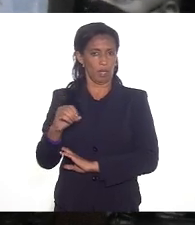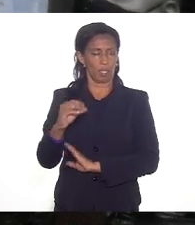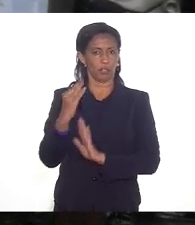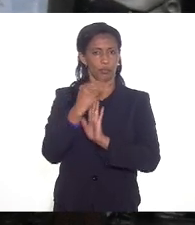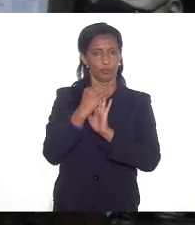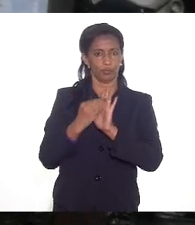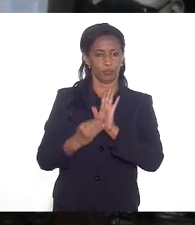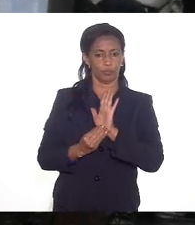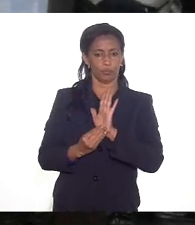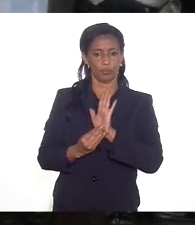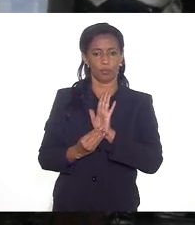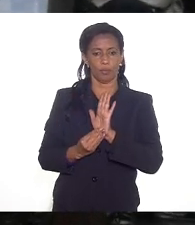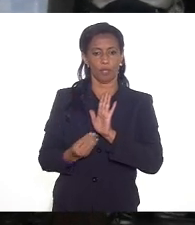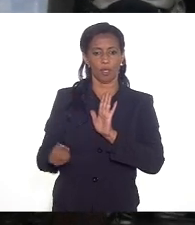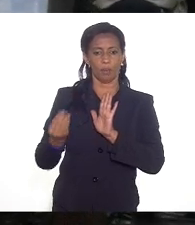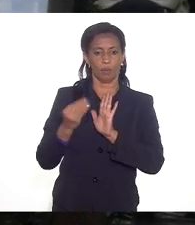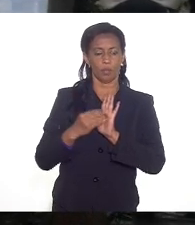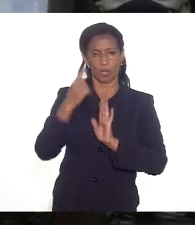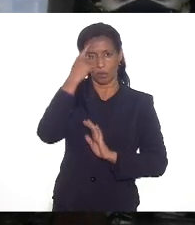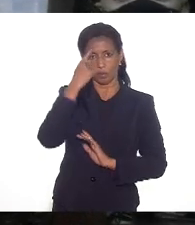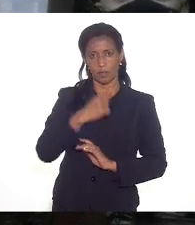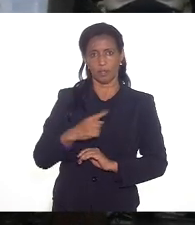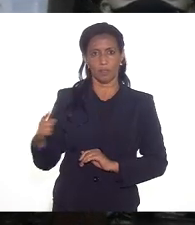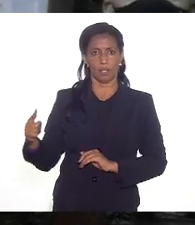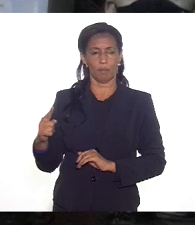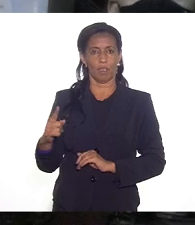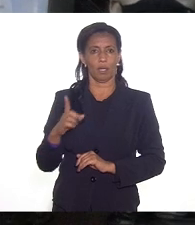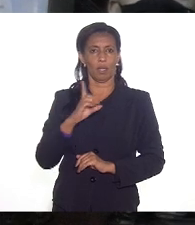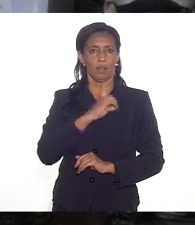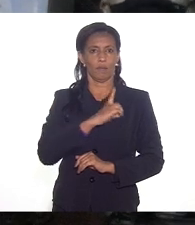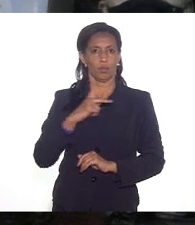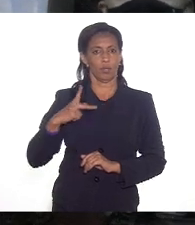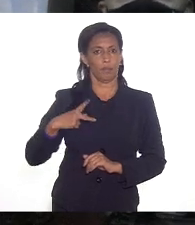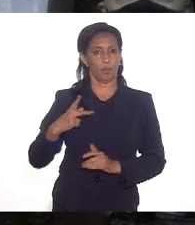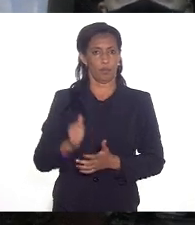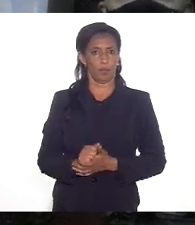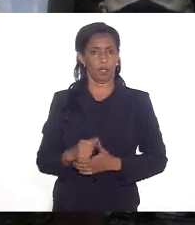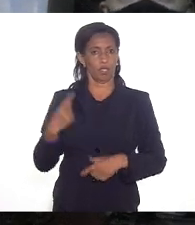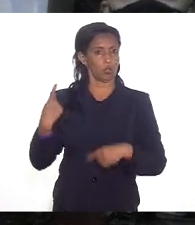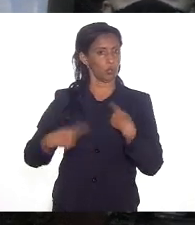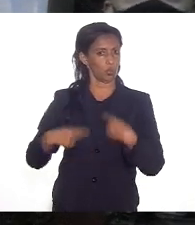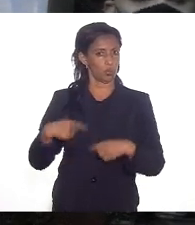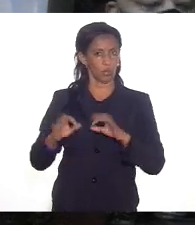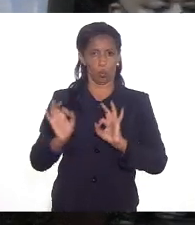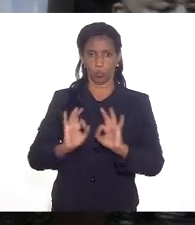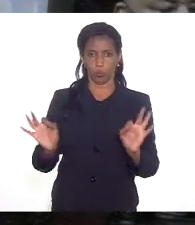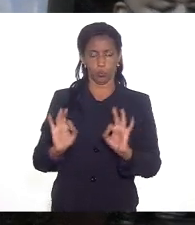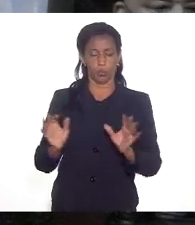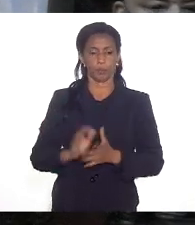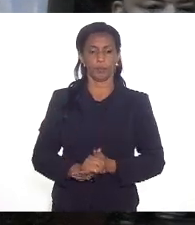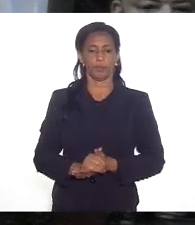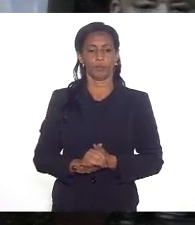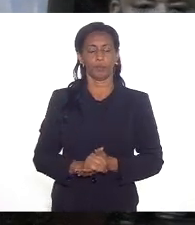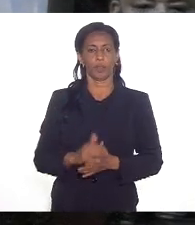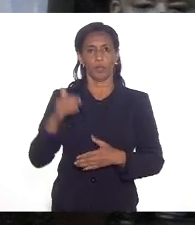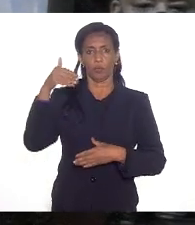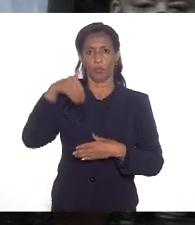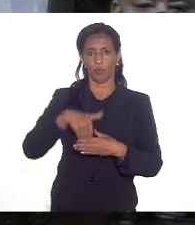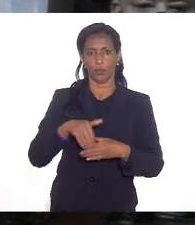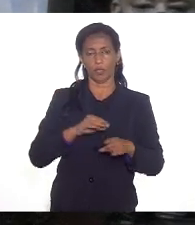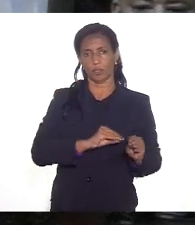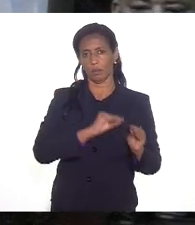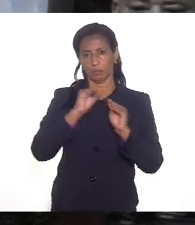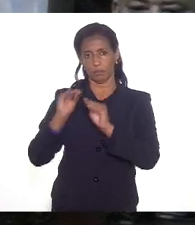calendário Oficial do Estado do Rio de Janeiro semana Estadual da defensoria pública em discussão 90 e Queira discutir encerrada a discussão e votação